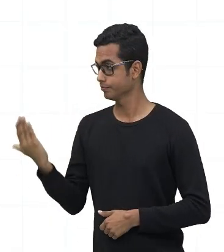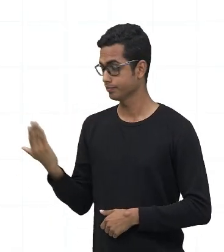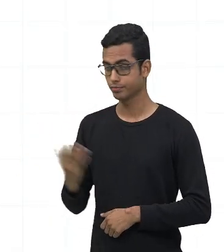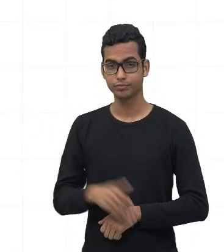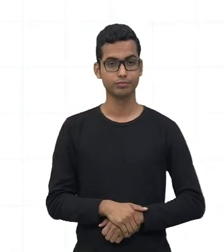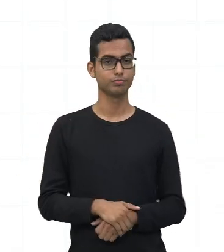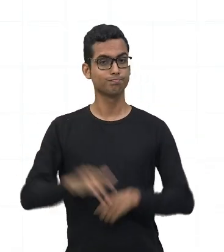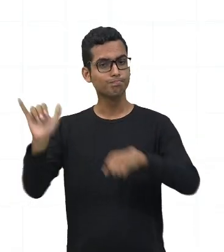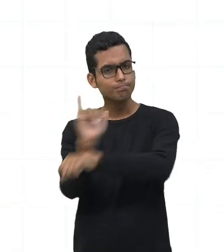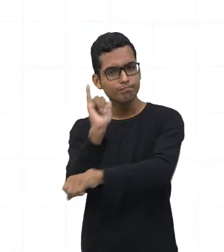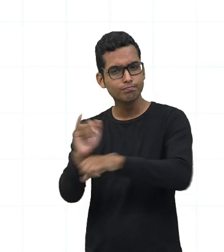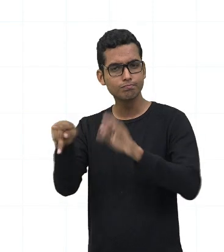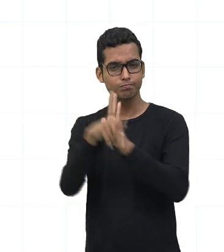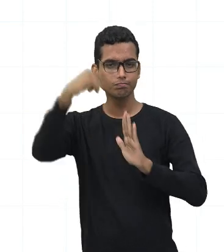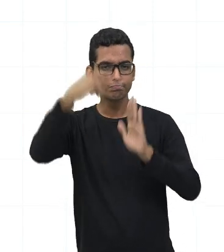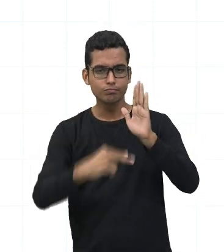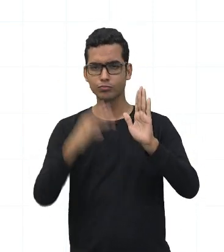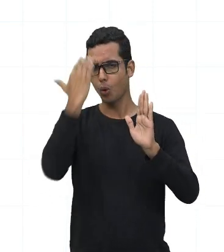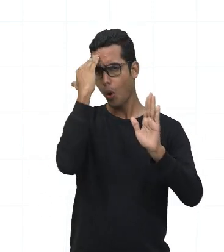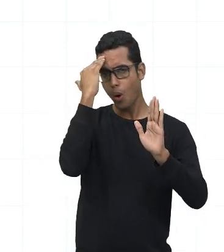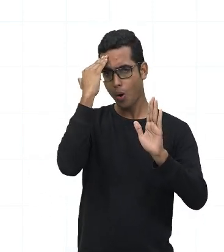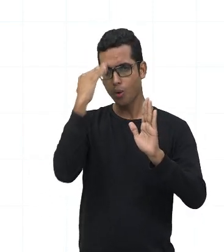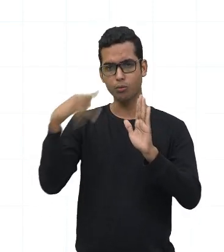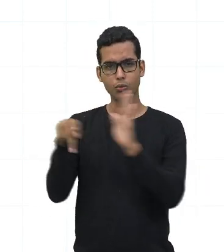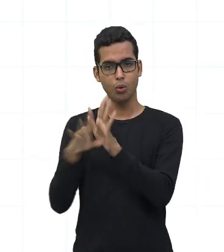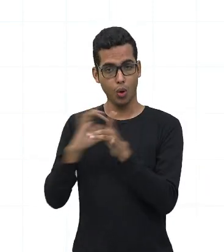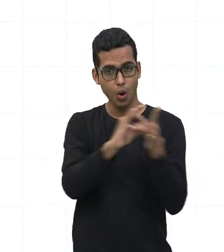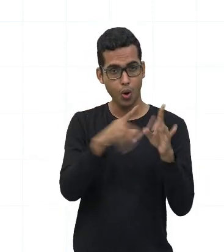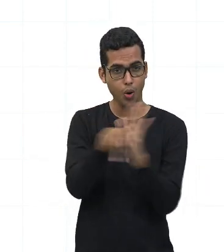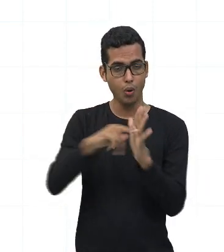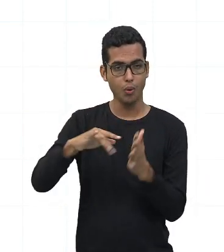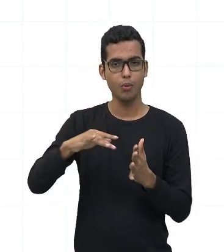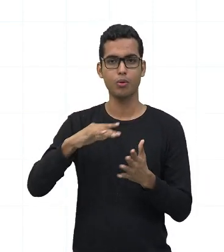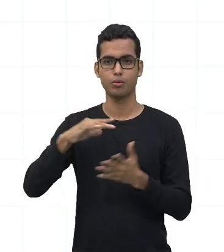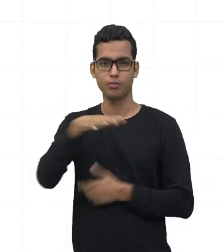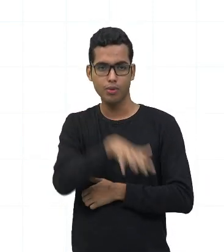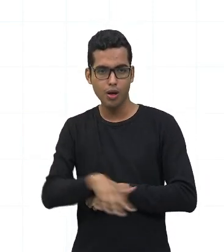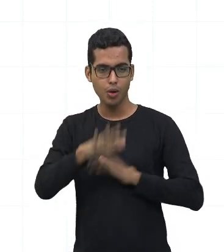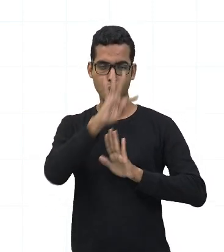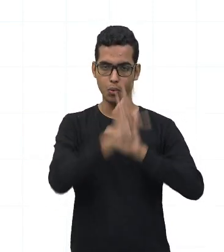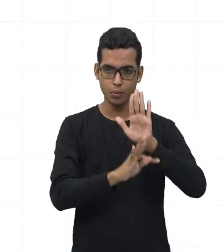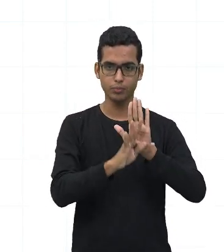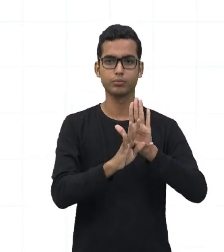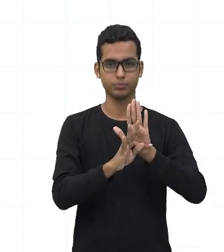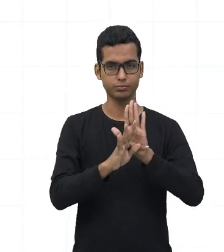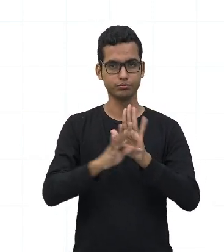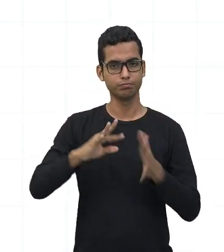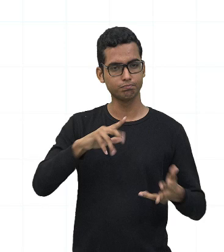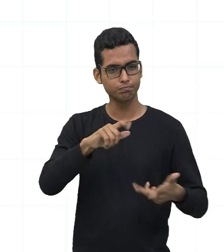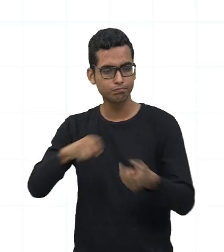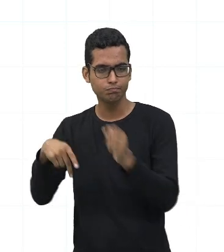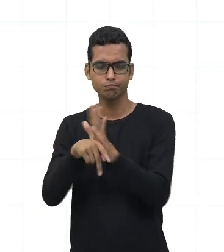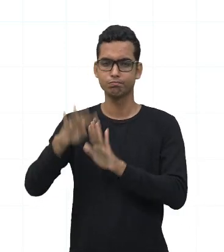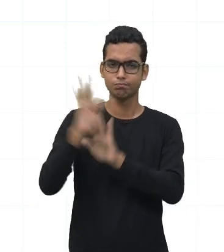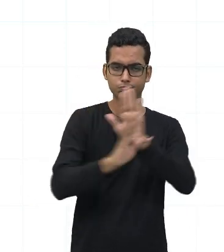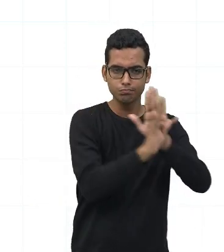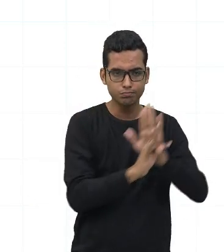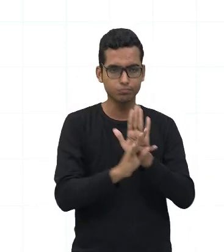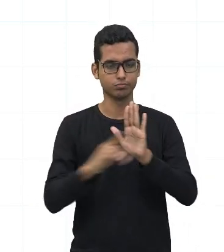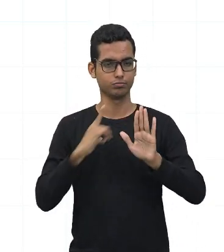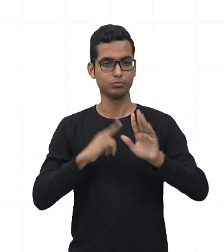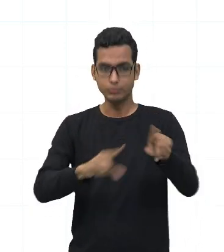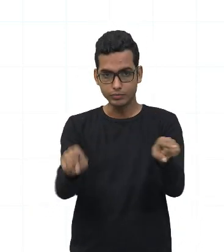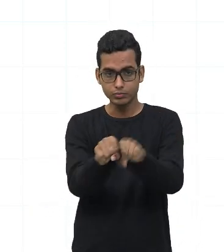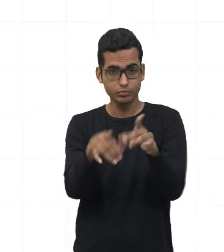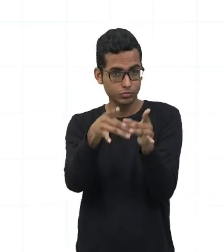é estratégia de leitura, em apreender os sentidos globais do texto.